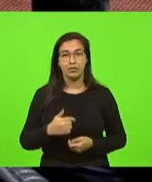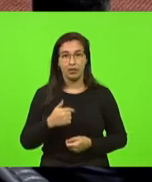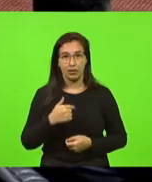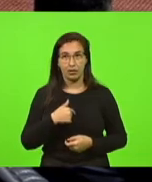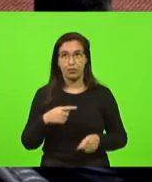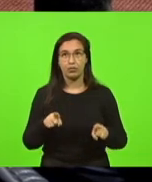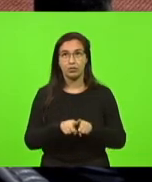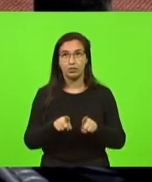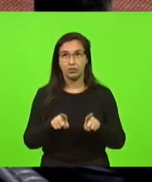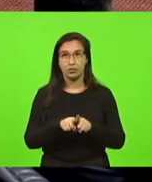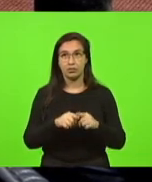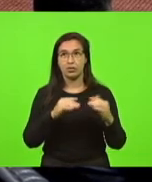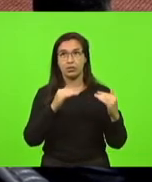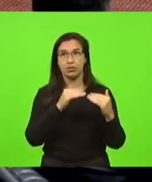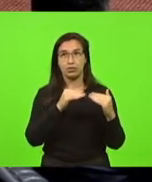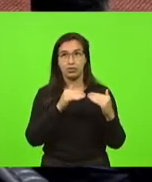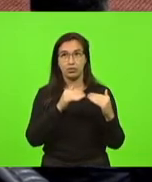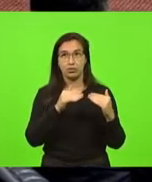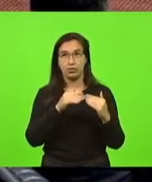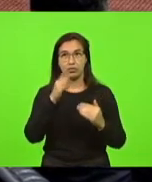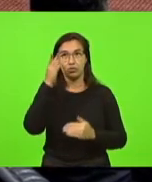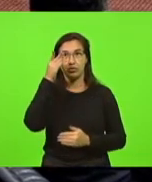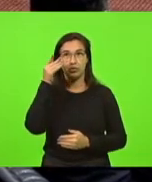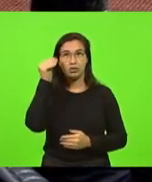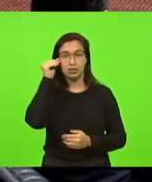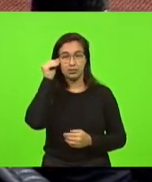deputados Carminati, deputado.